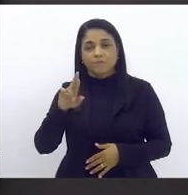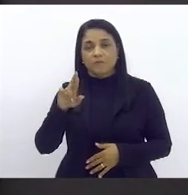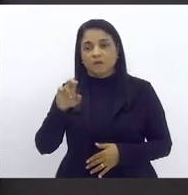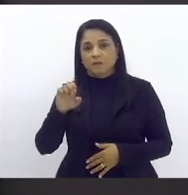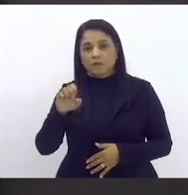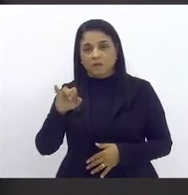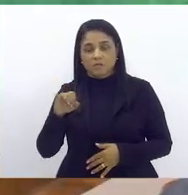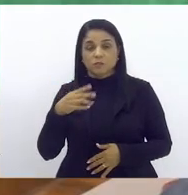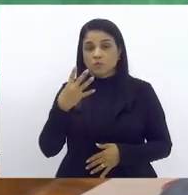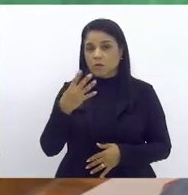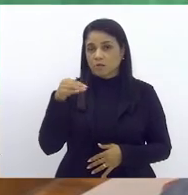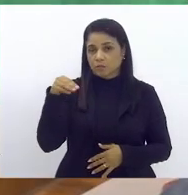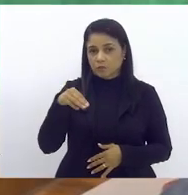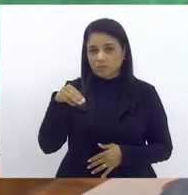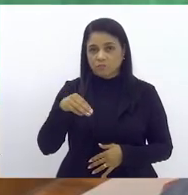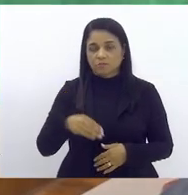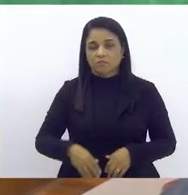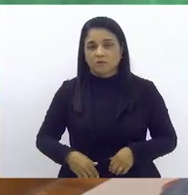para você.